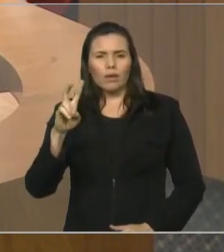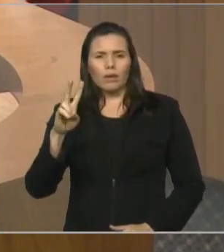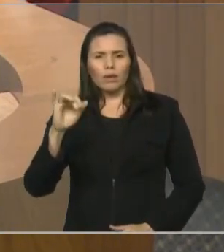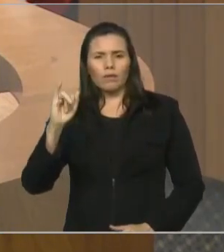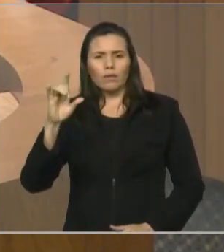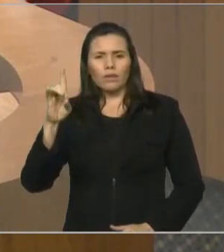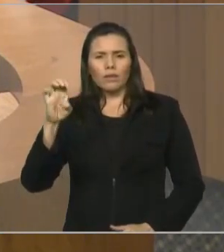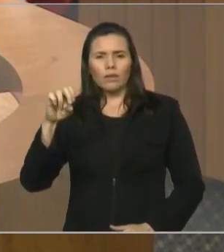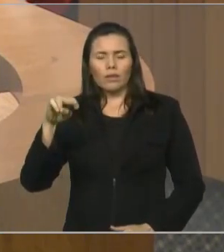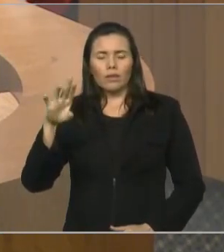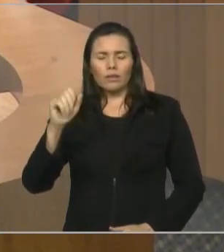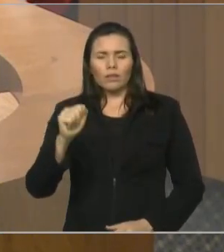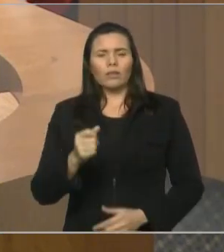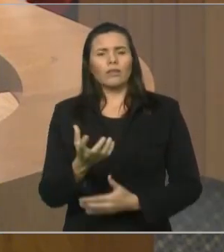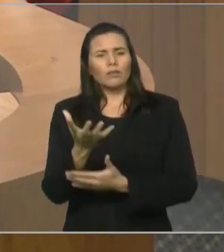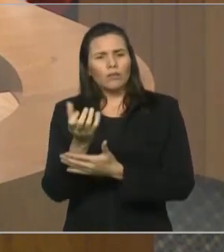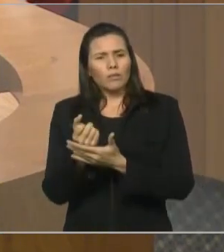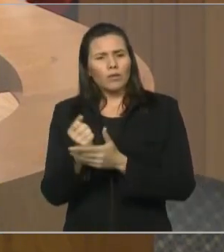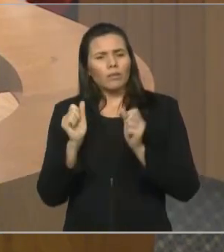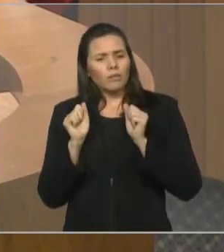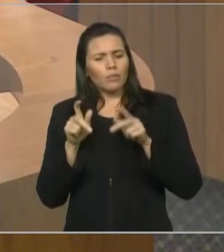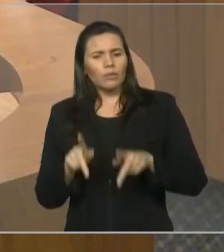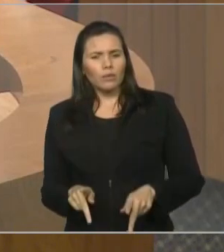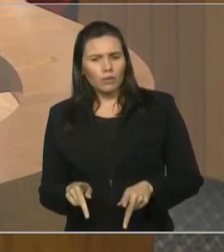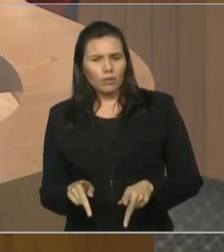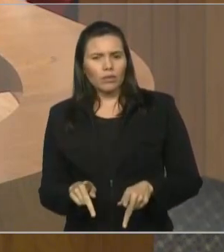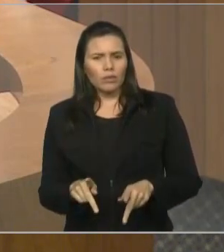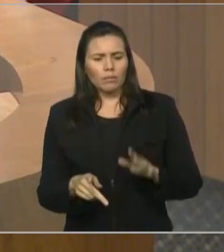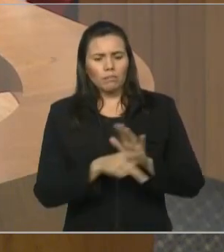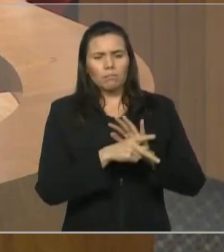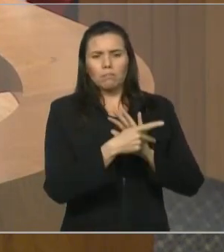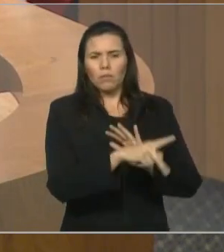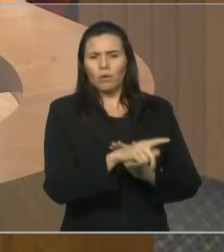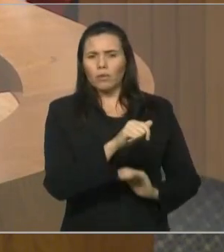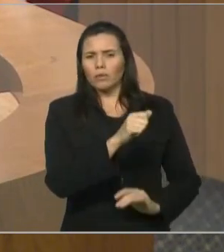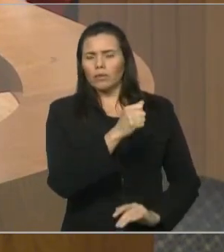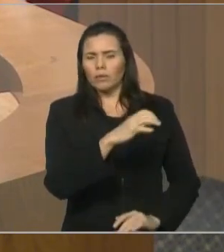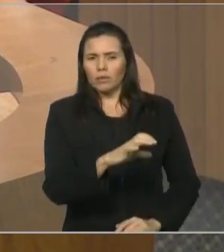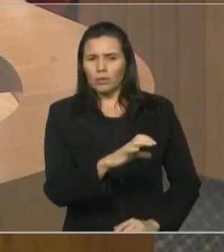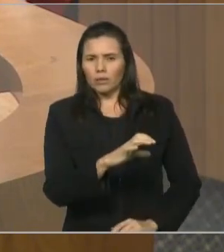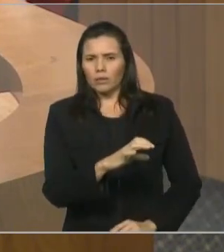de Contribuição Previdenciária, a parte patronal,